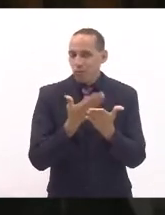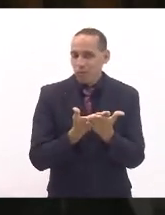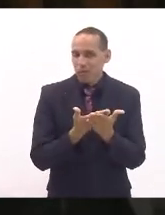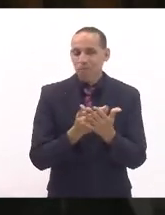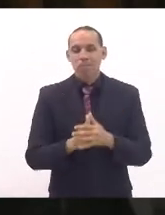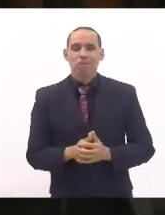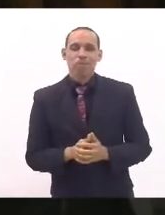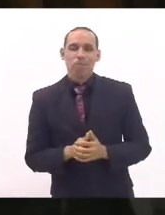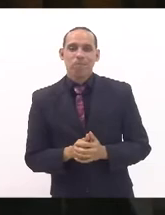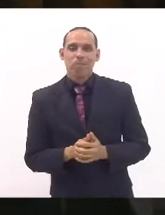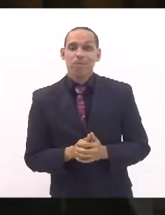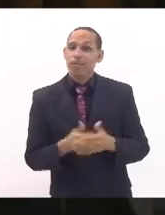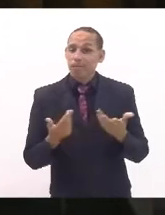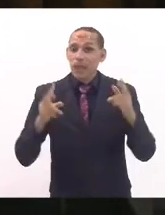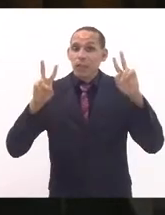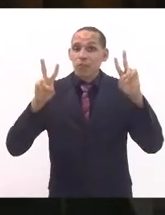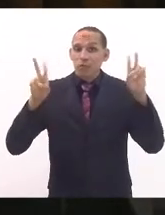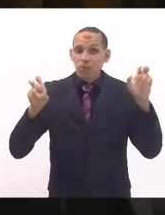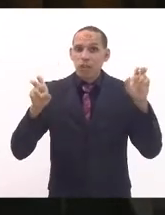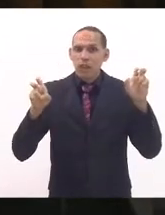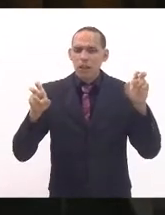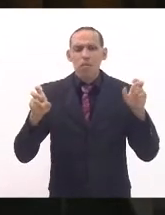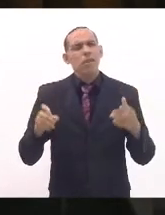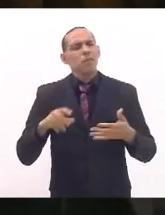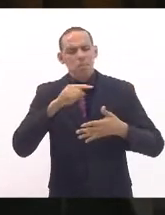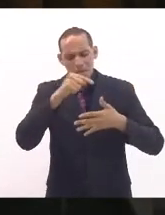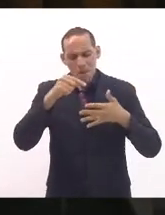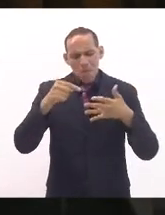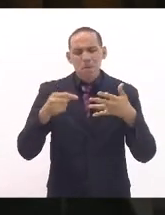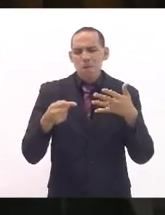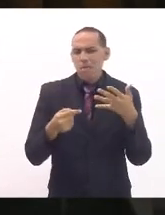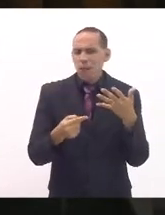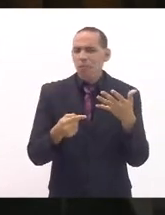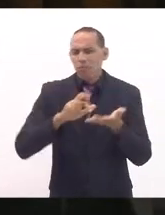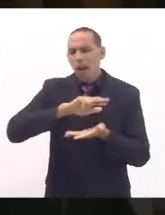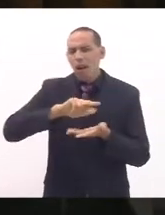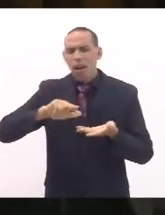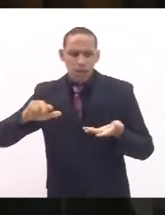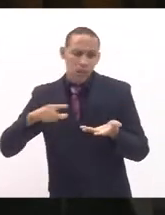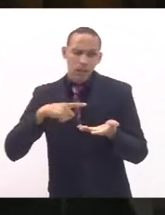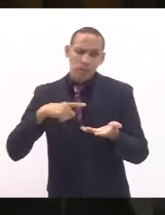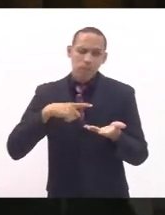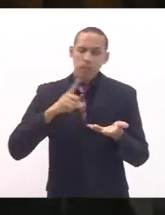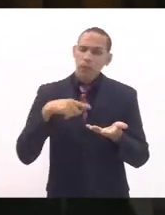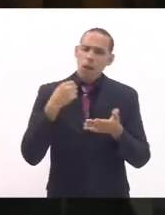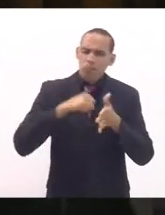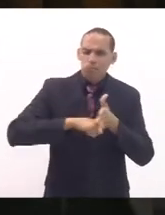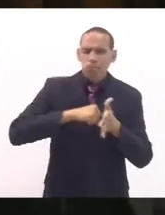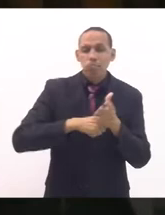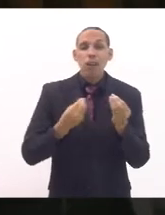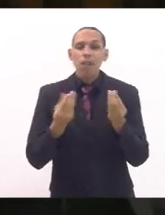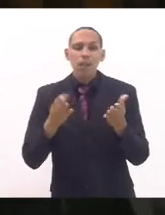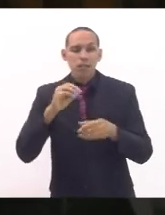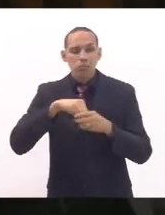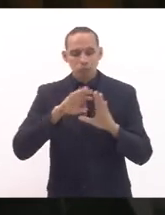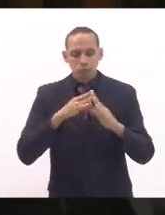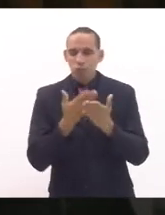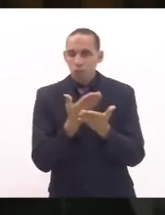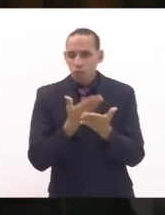e é um tema que tem diferentes vertentes. A gente tem lutado muito para garantir que nas nossas